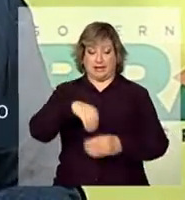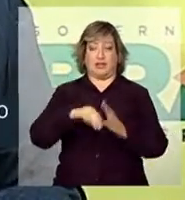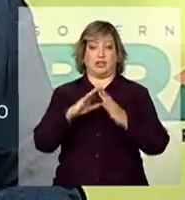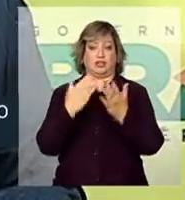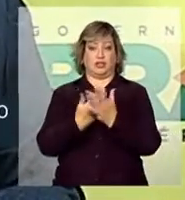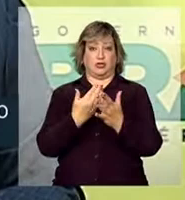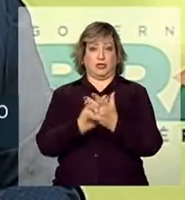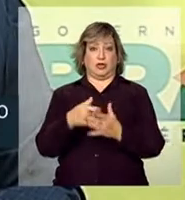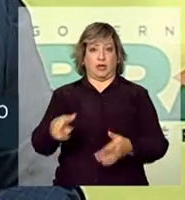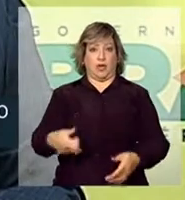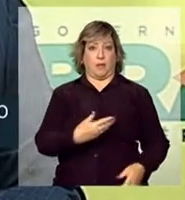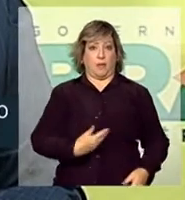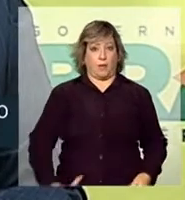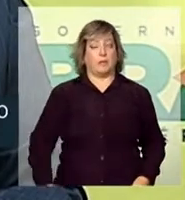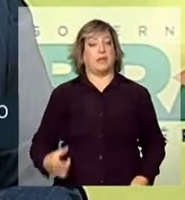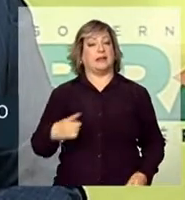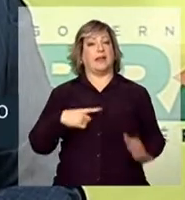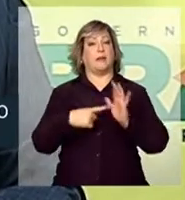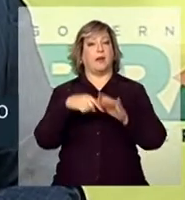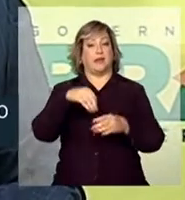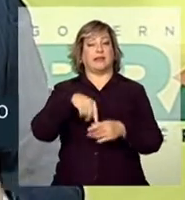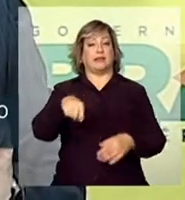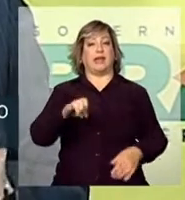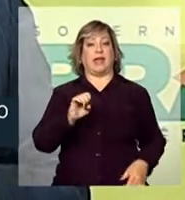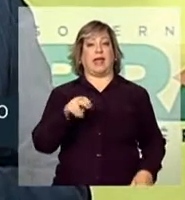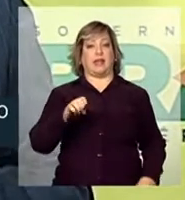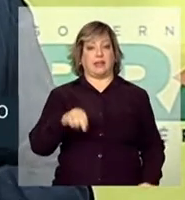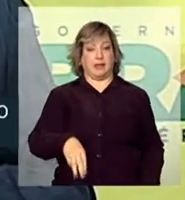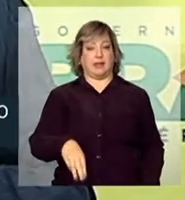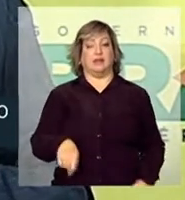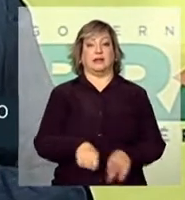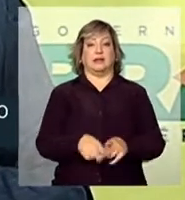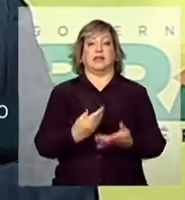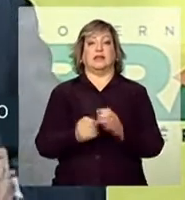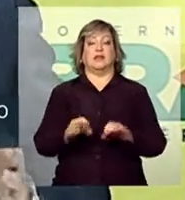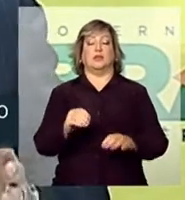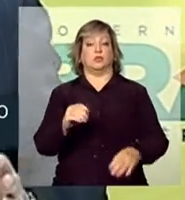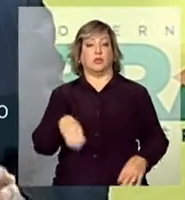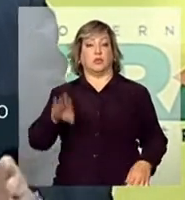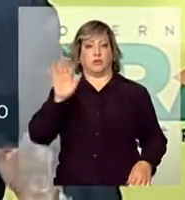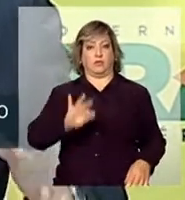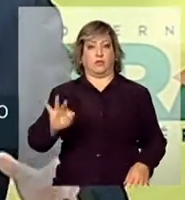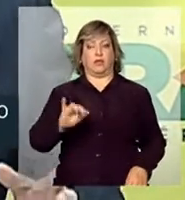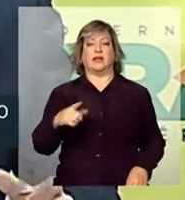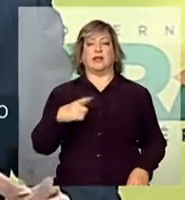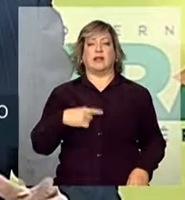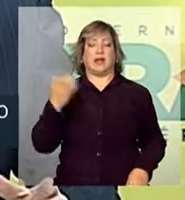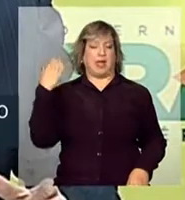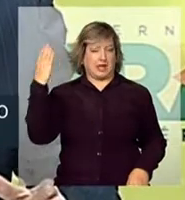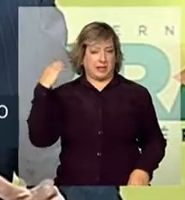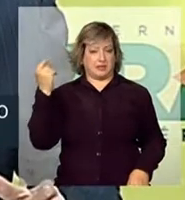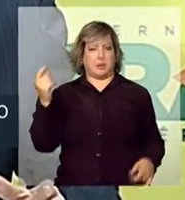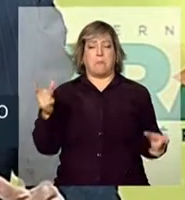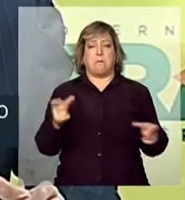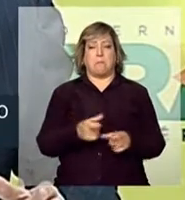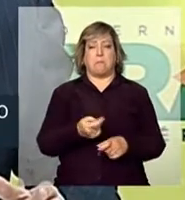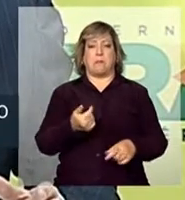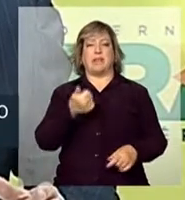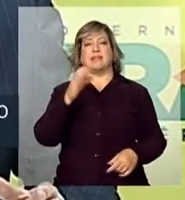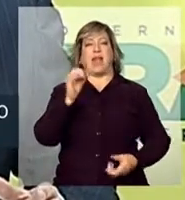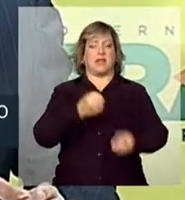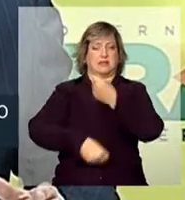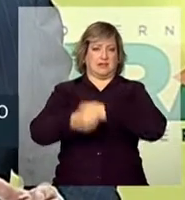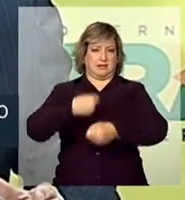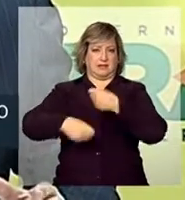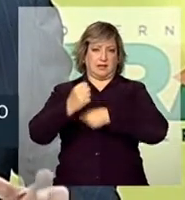expressando o neném e no ensino superior nós temos um volume muito pequeno de estudantes que iam para a escola pública há dez